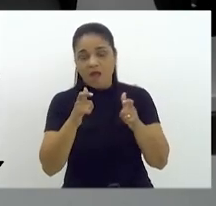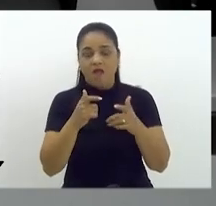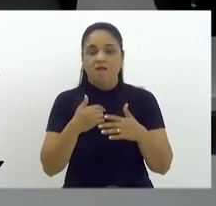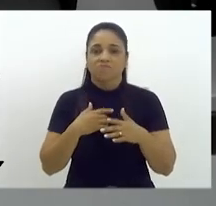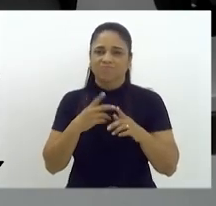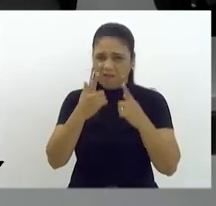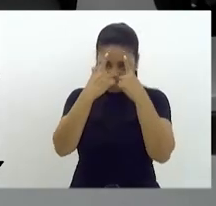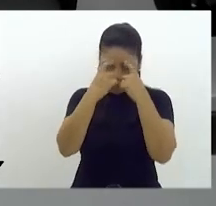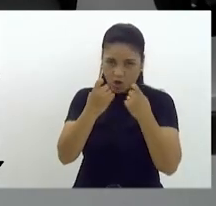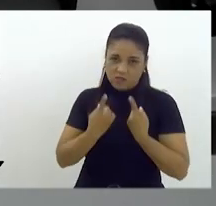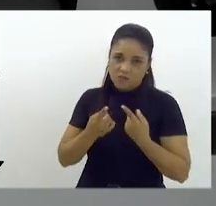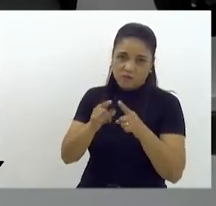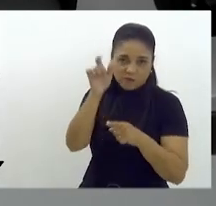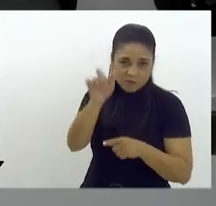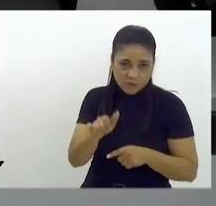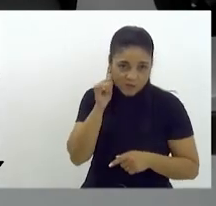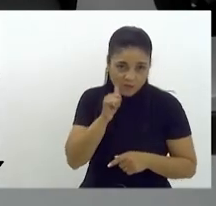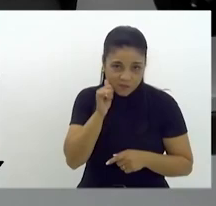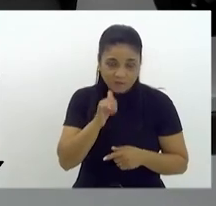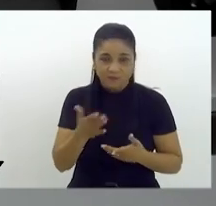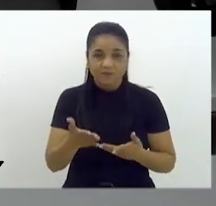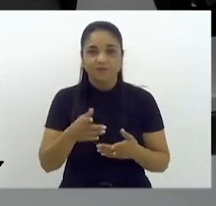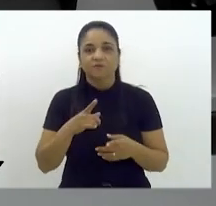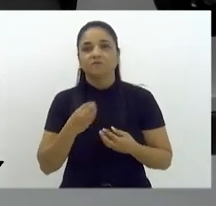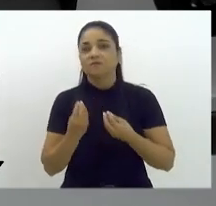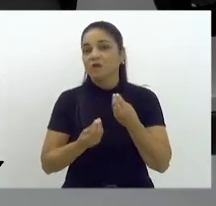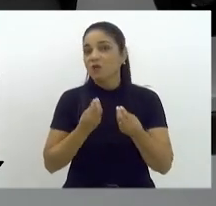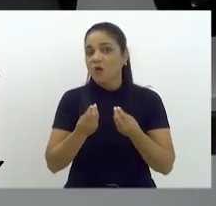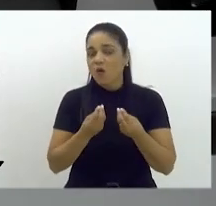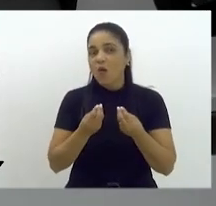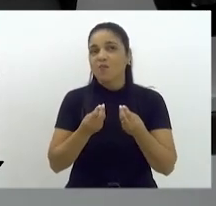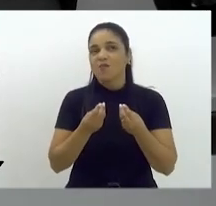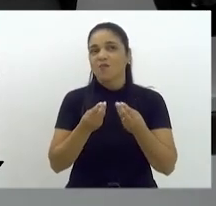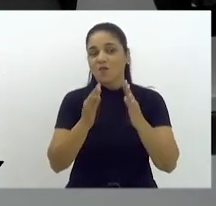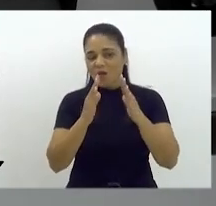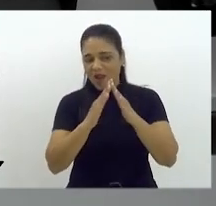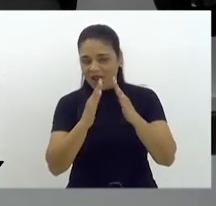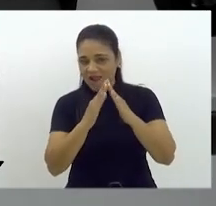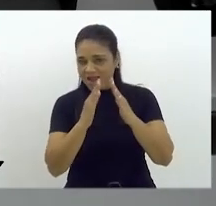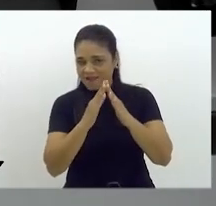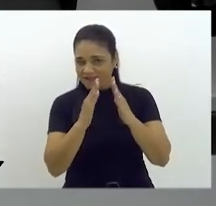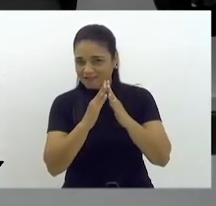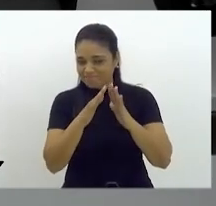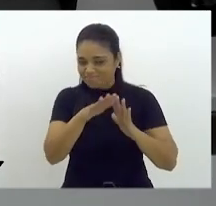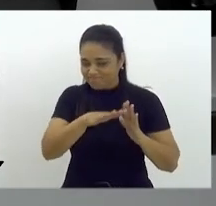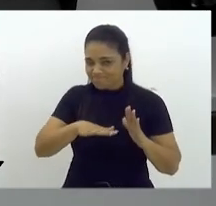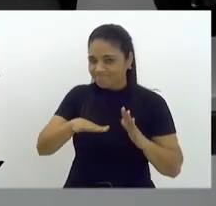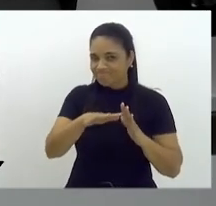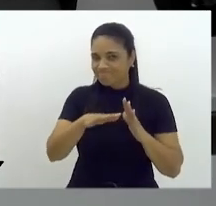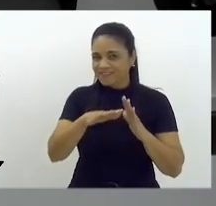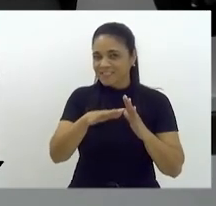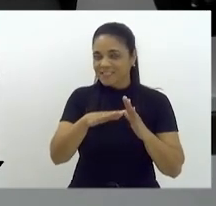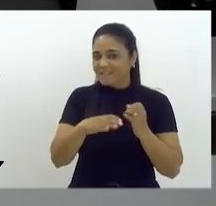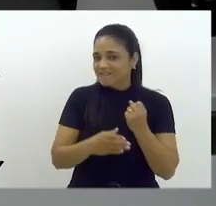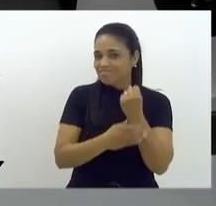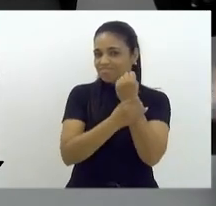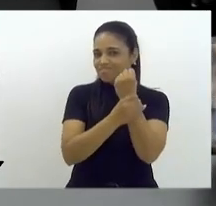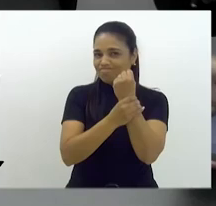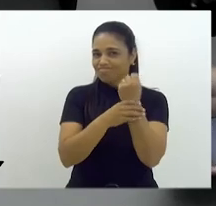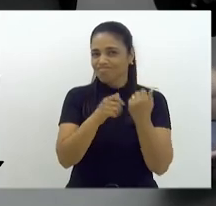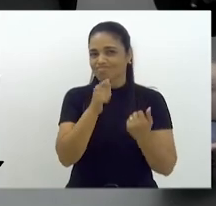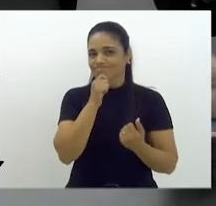Então como o lar né o ambiente doméstico é um lugar muito seguro para as mulheres